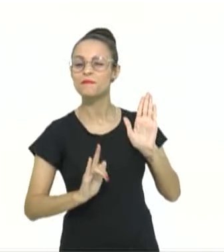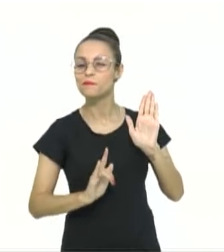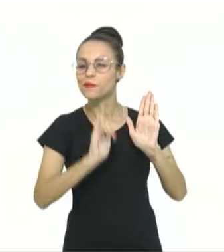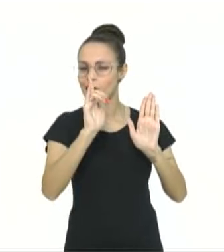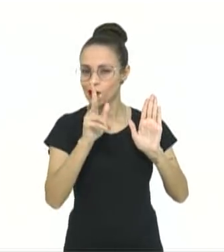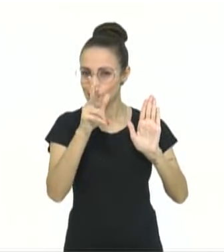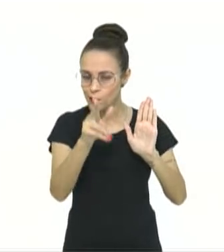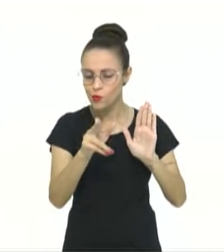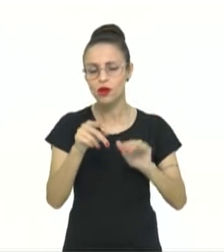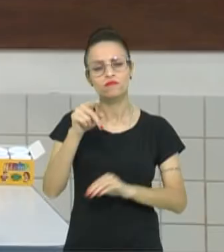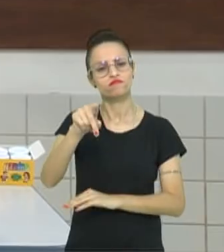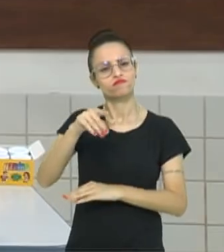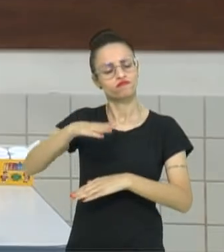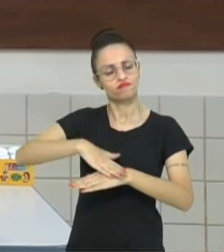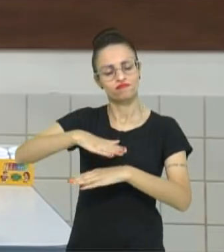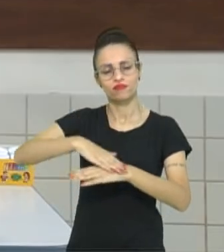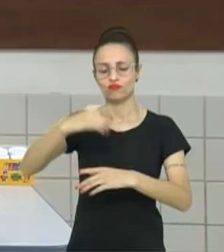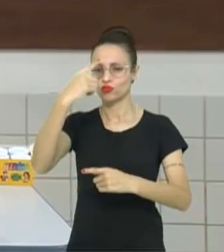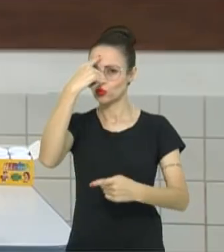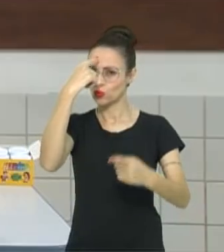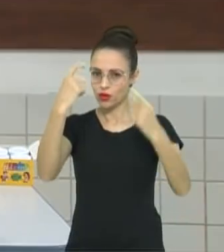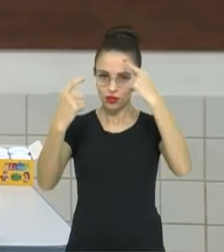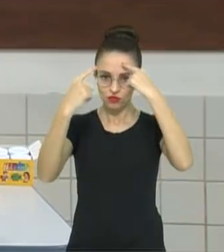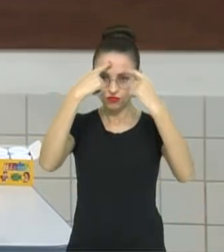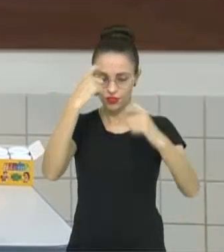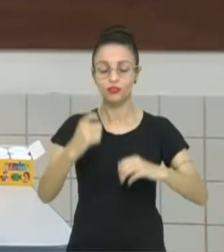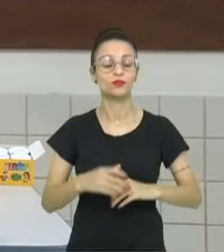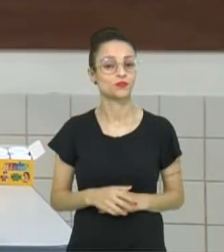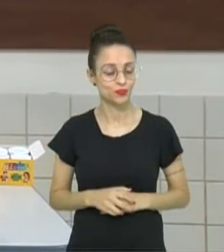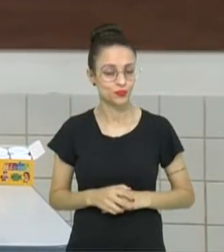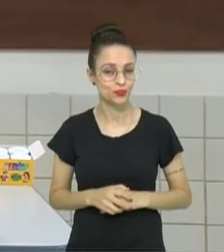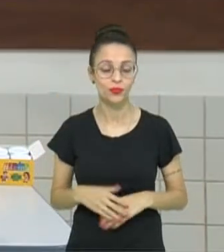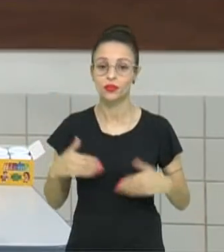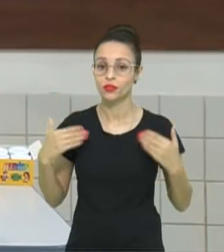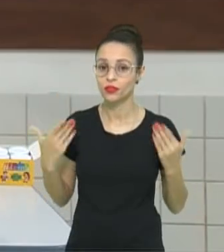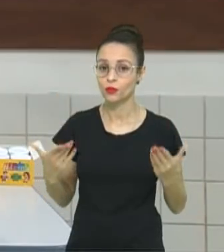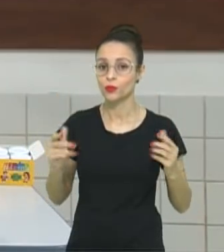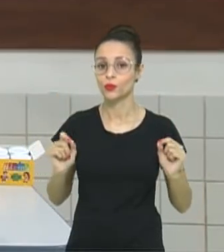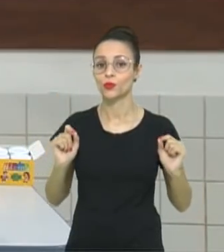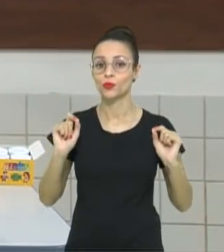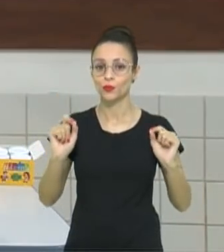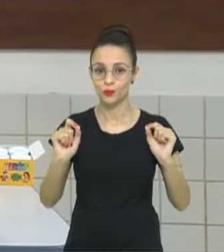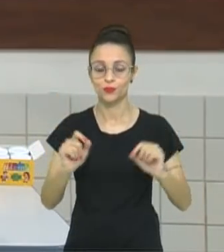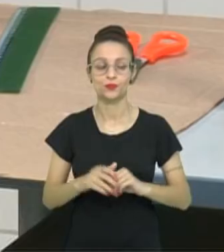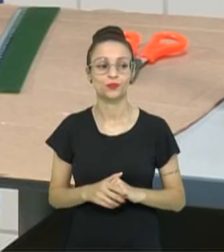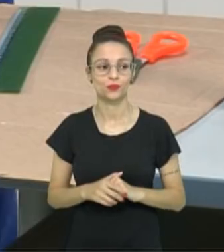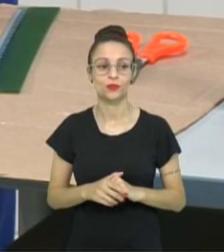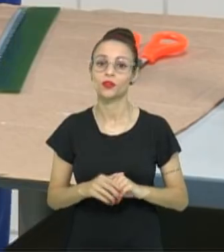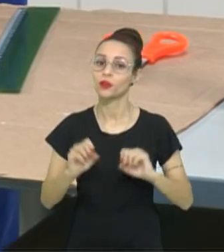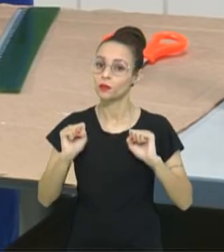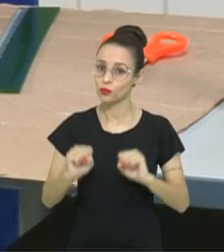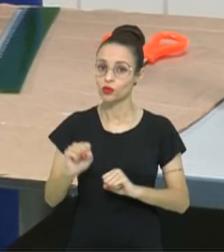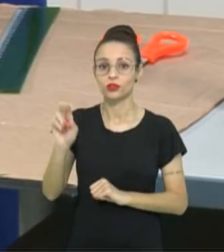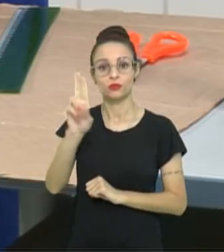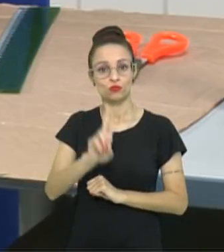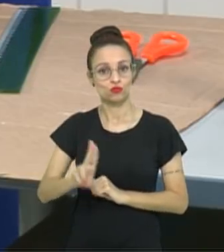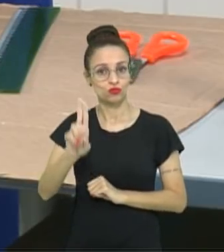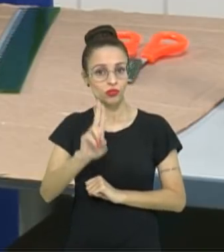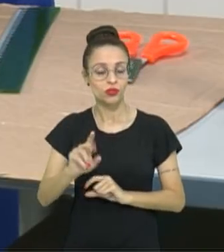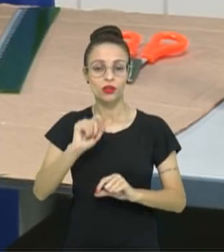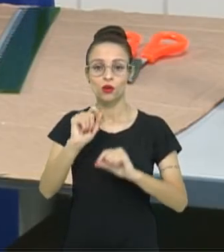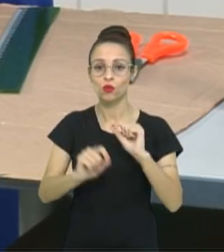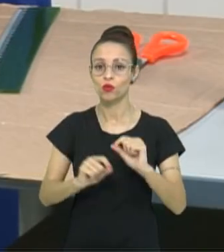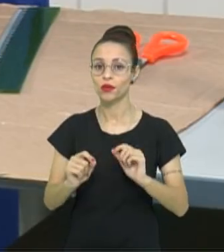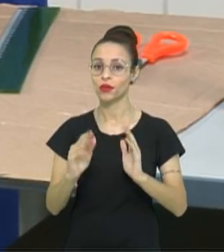a critério da sua criatividade. Então, assim, lembrando que nós podemos utilizar, né,